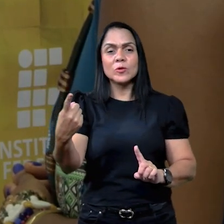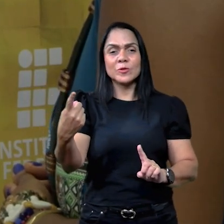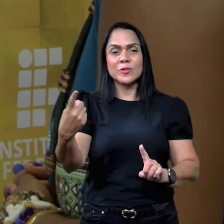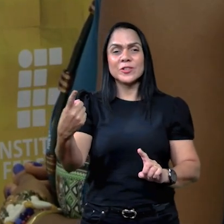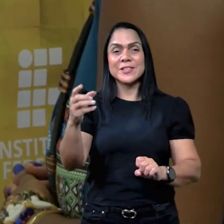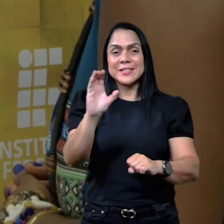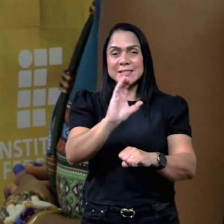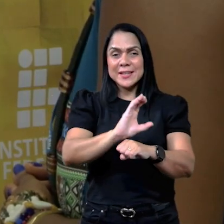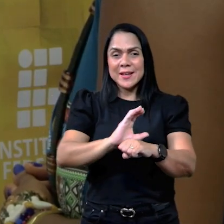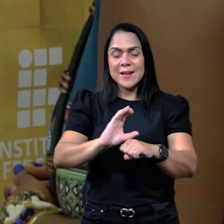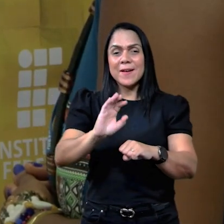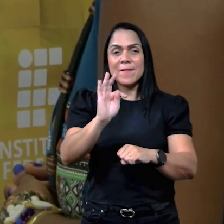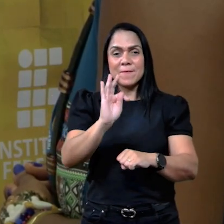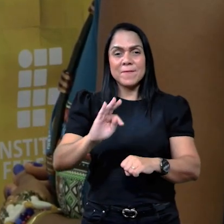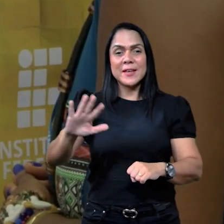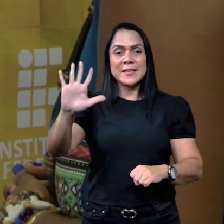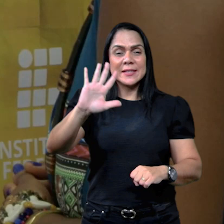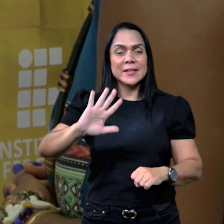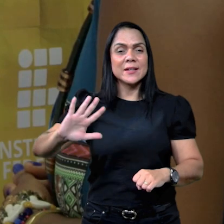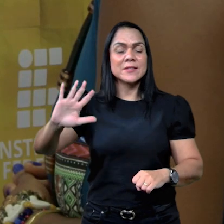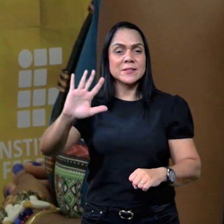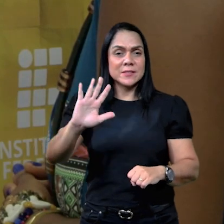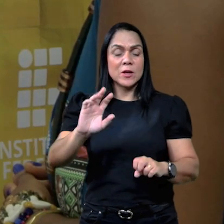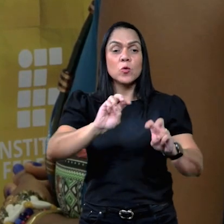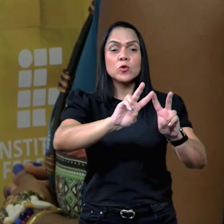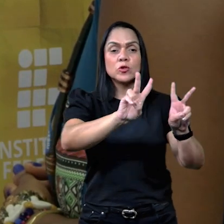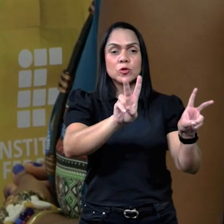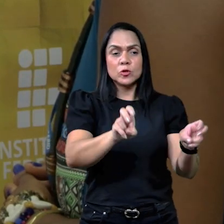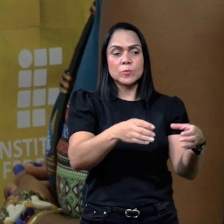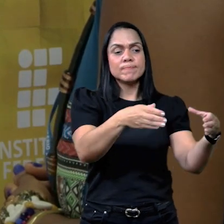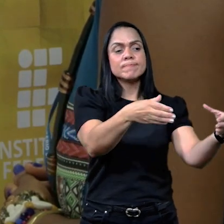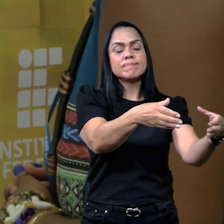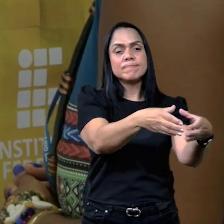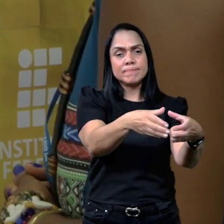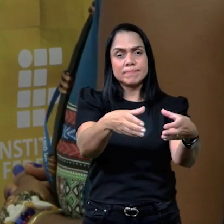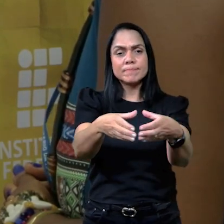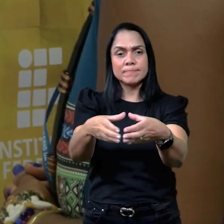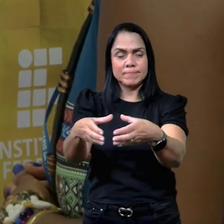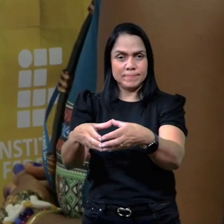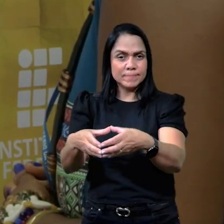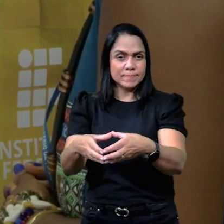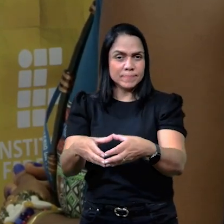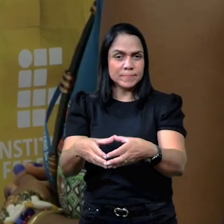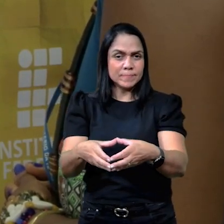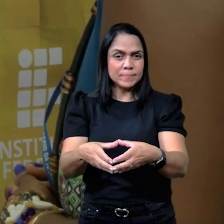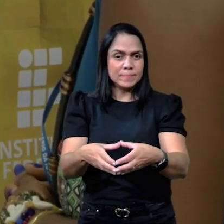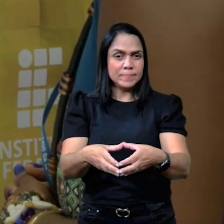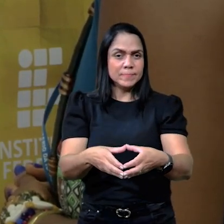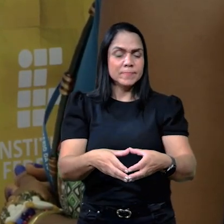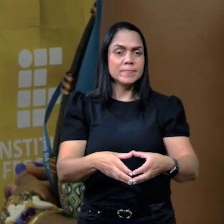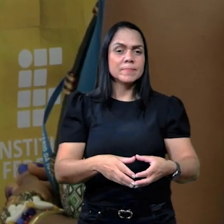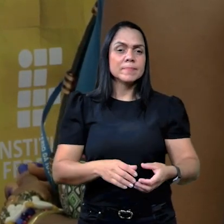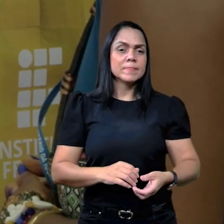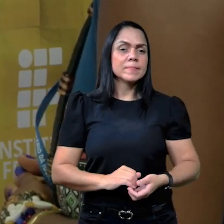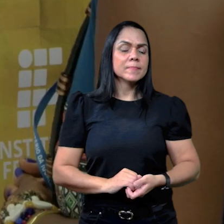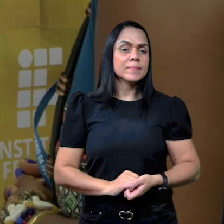outros entes da federação, eles realizam essa titulação de territórios. E aí,